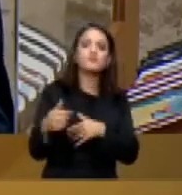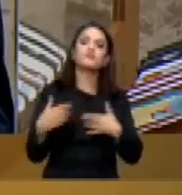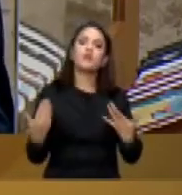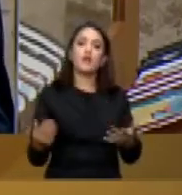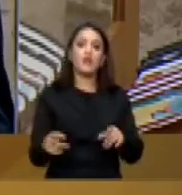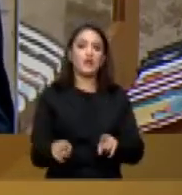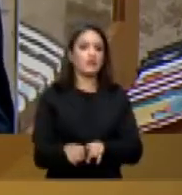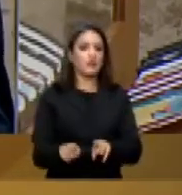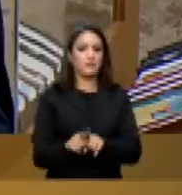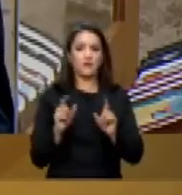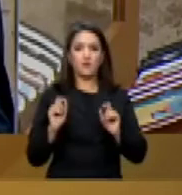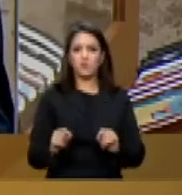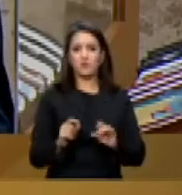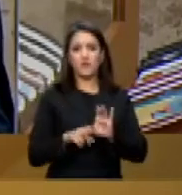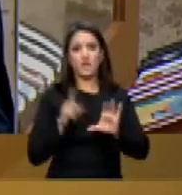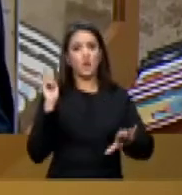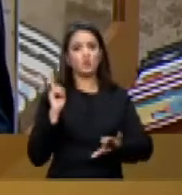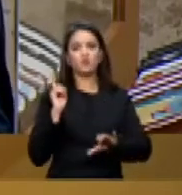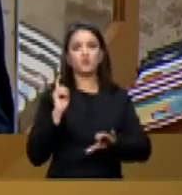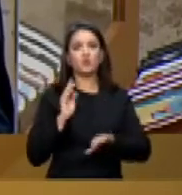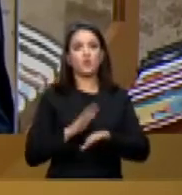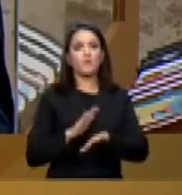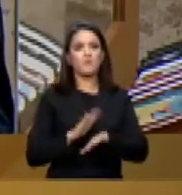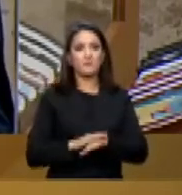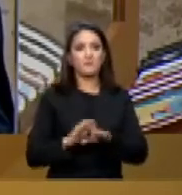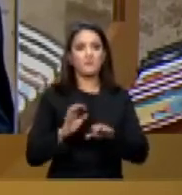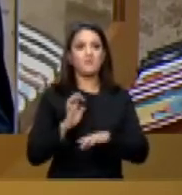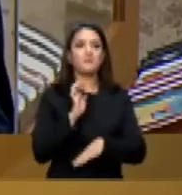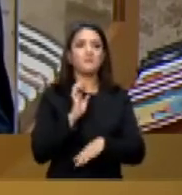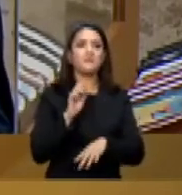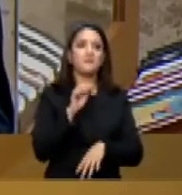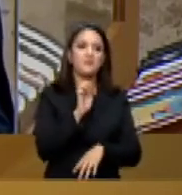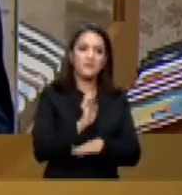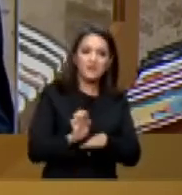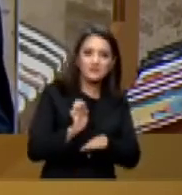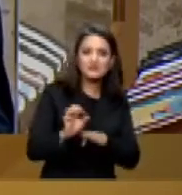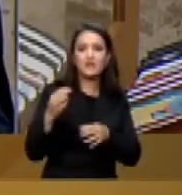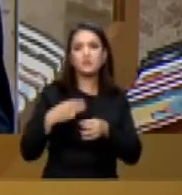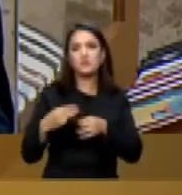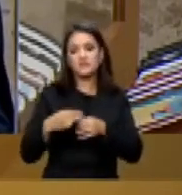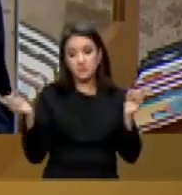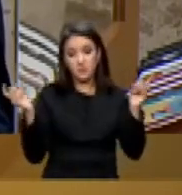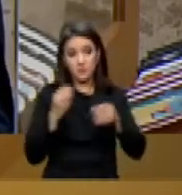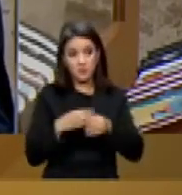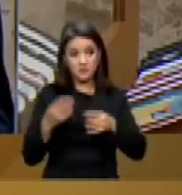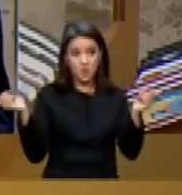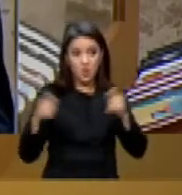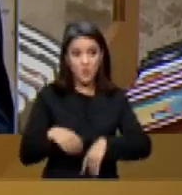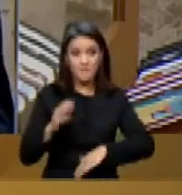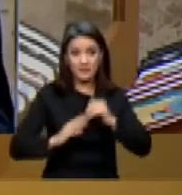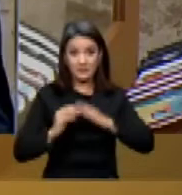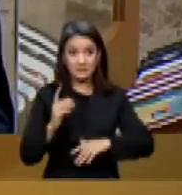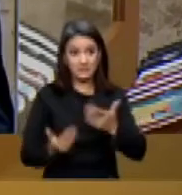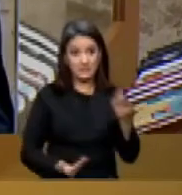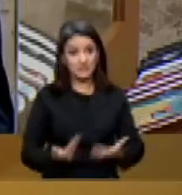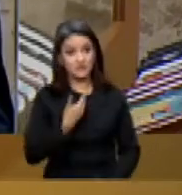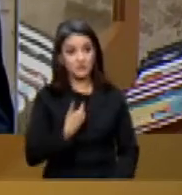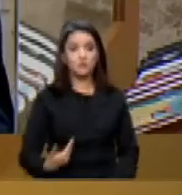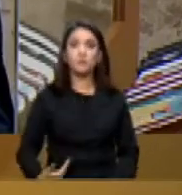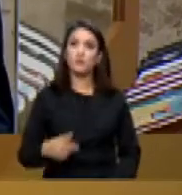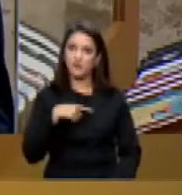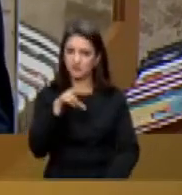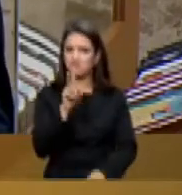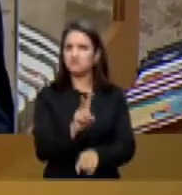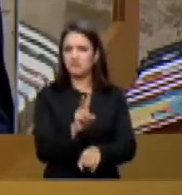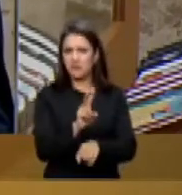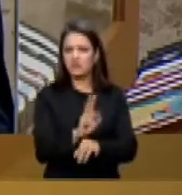Também não há violação à autonomia federativa. As competências constitucionais dos municípios quanto ao serviço público de saneamento estão preservadas.